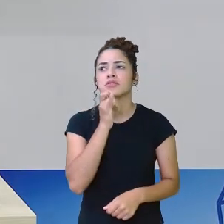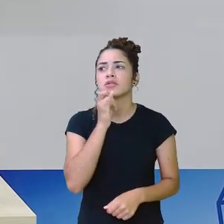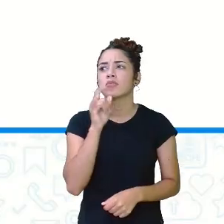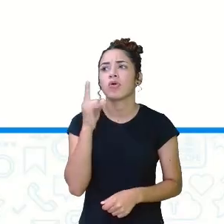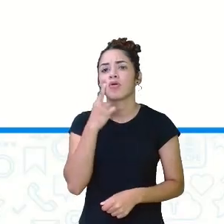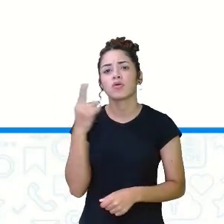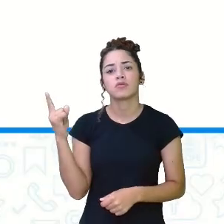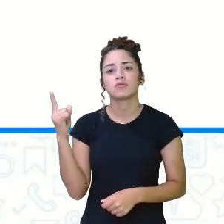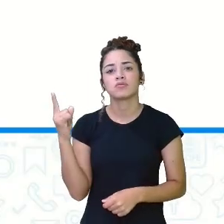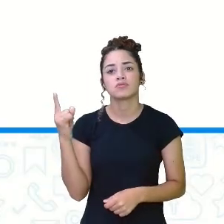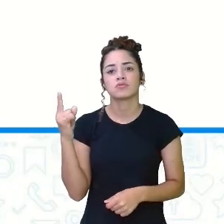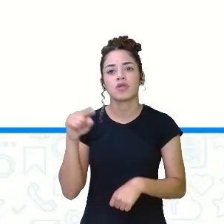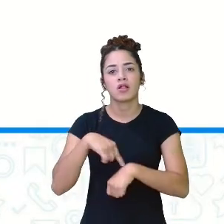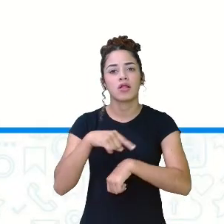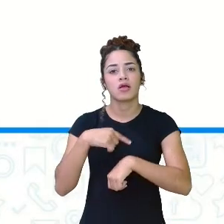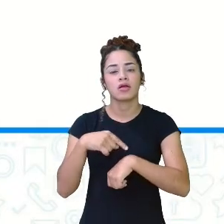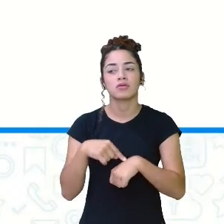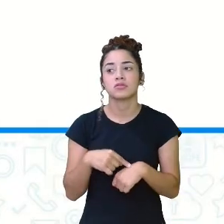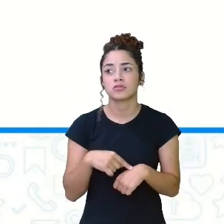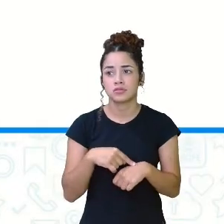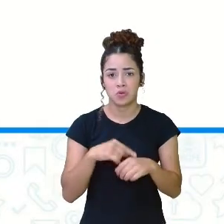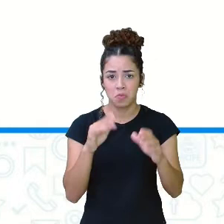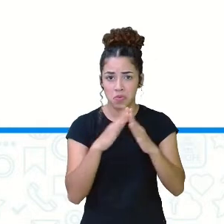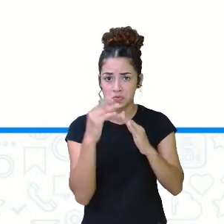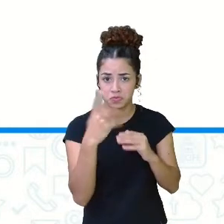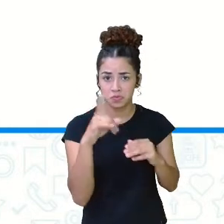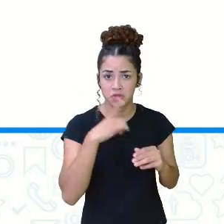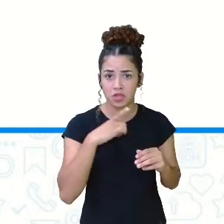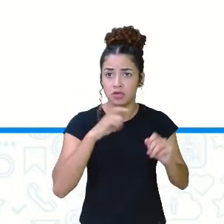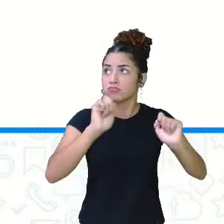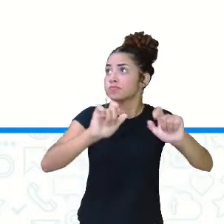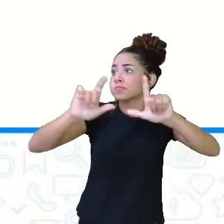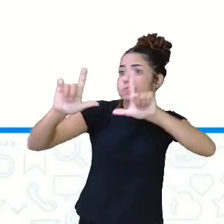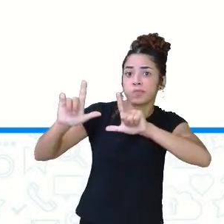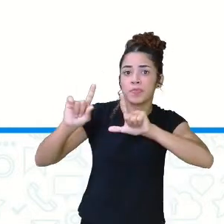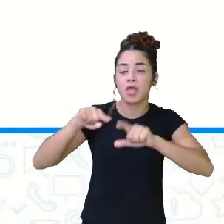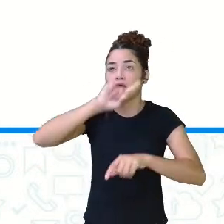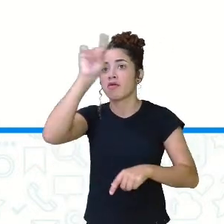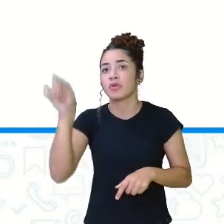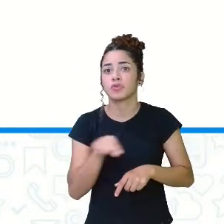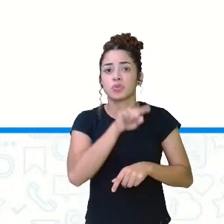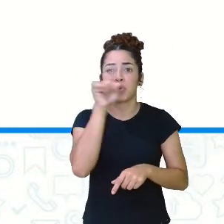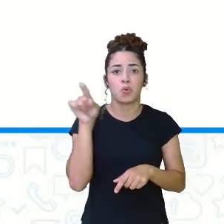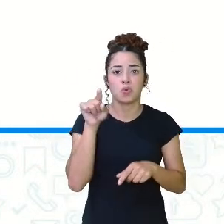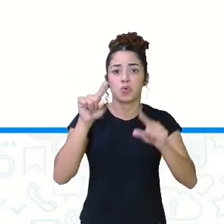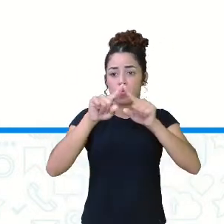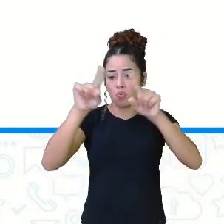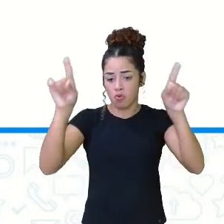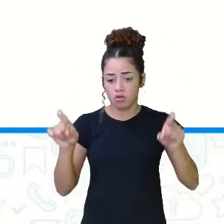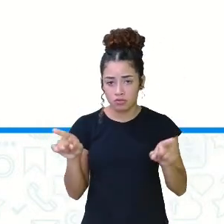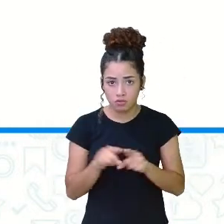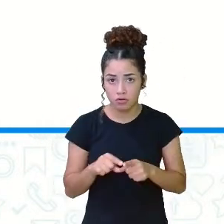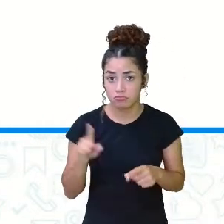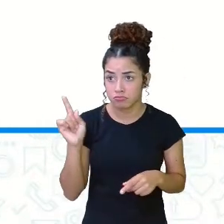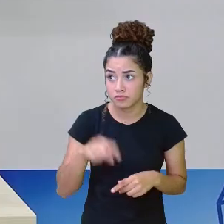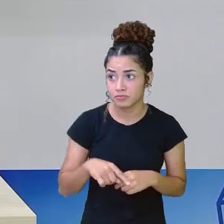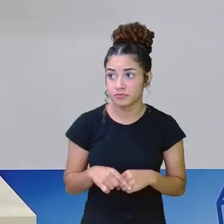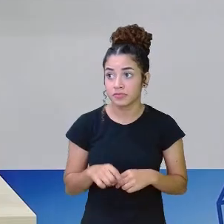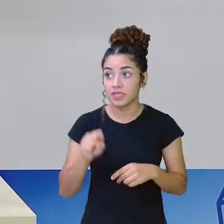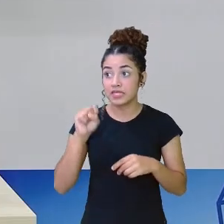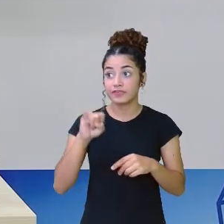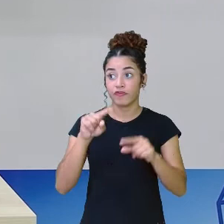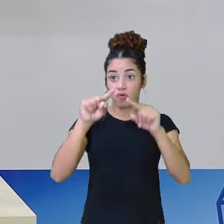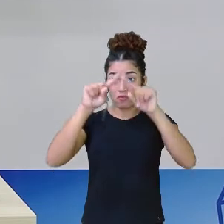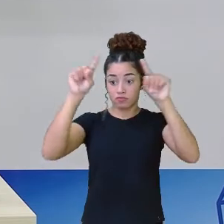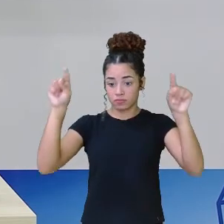ó. Um relógio. Na sua casa, tem relógio de parede. Ele é redondo, ele é quadrado. Se for redondo, é